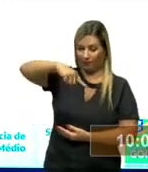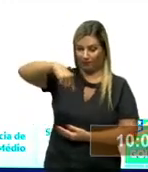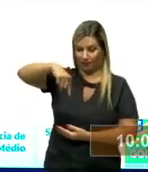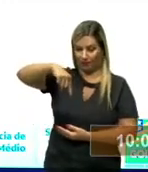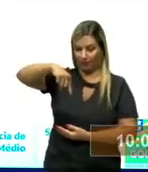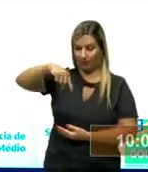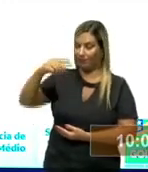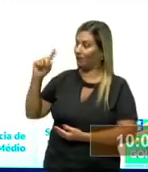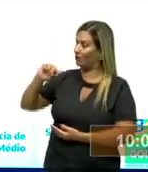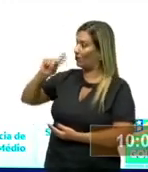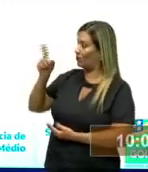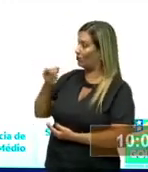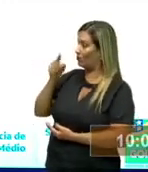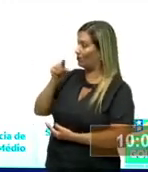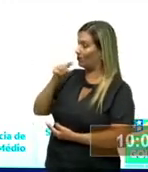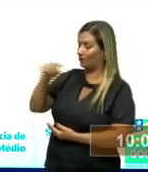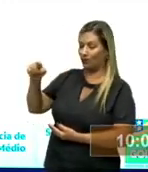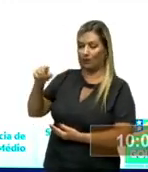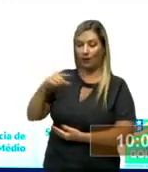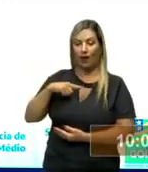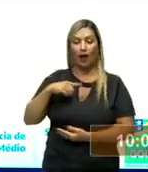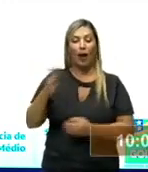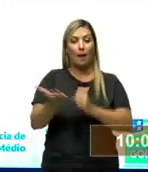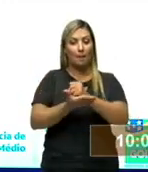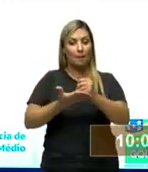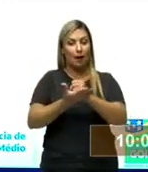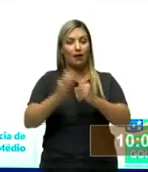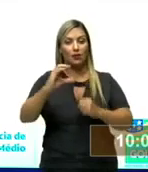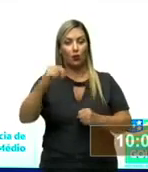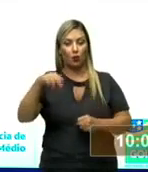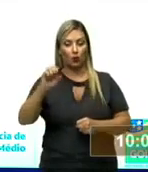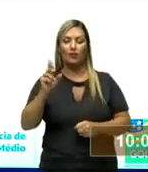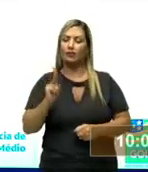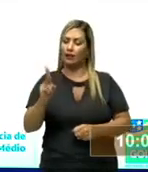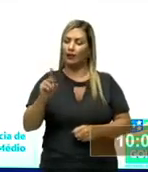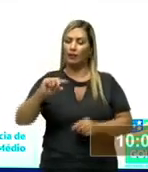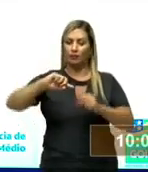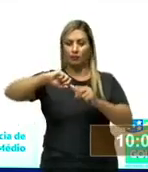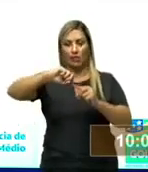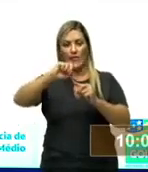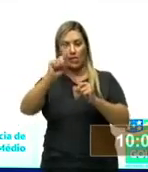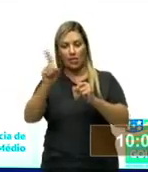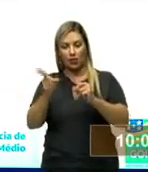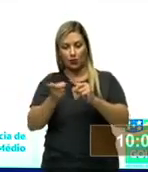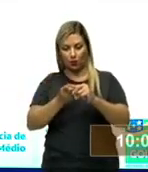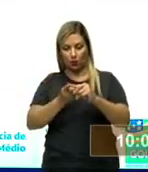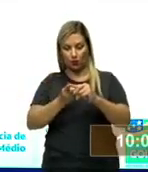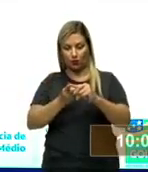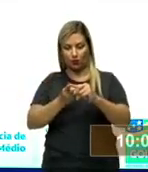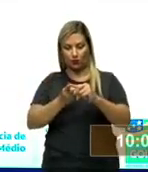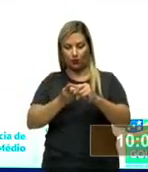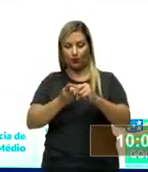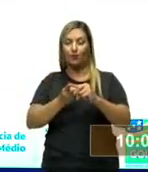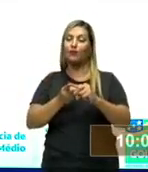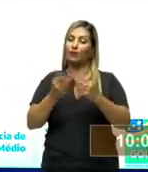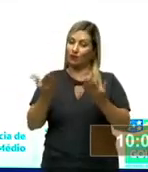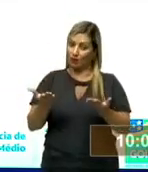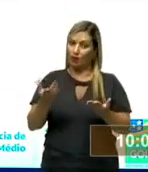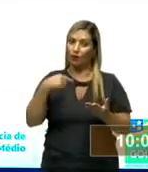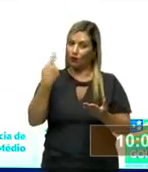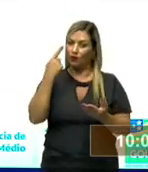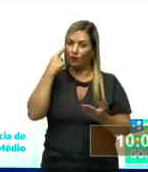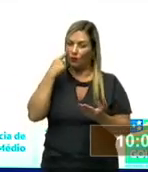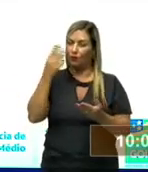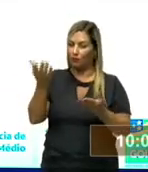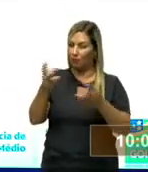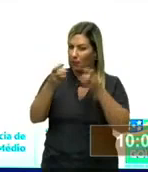a altura dele a base do Cone sempre será um círculo viu então por isso que